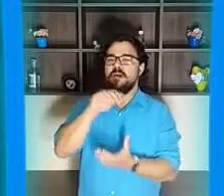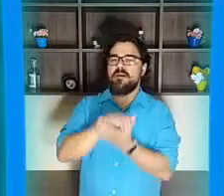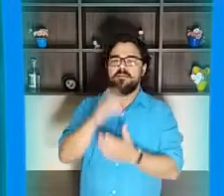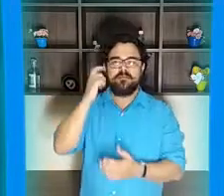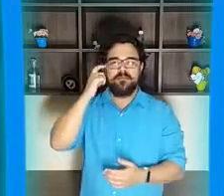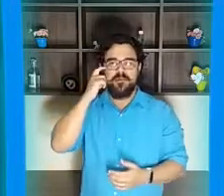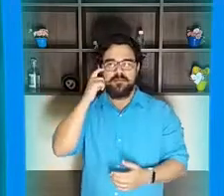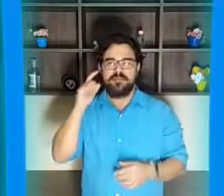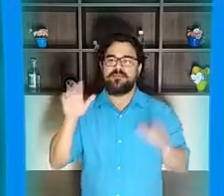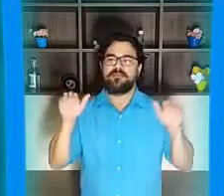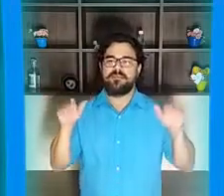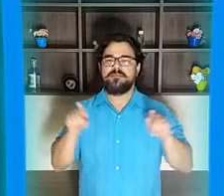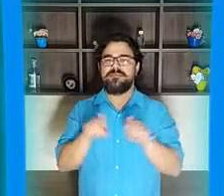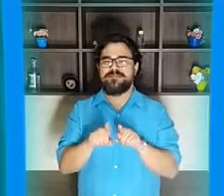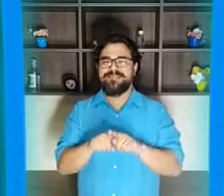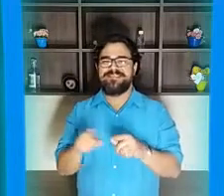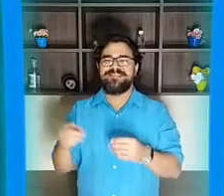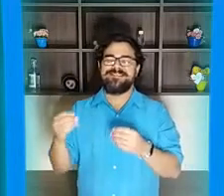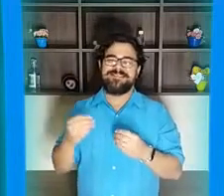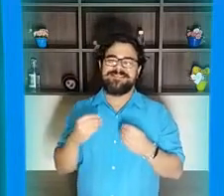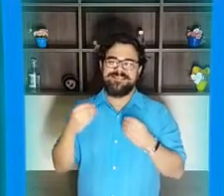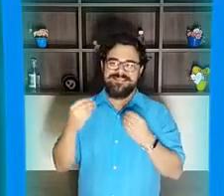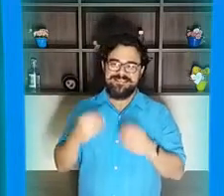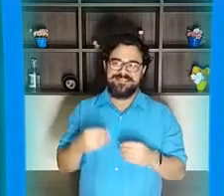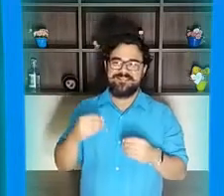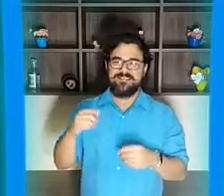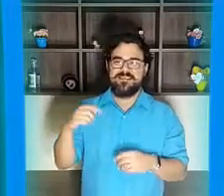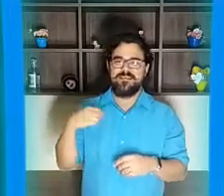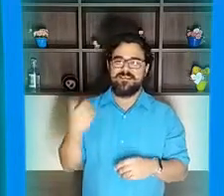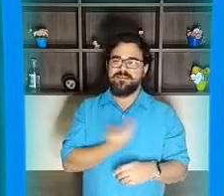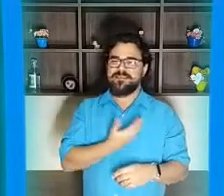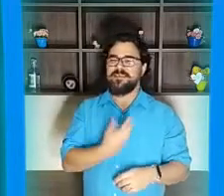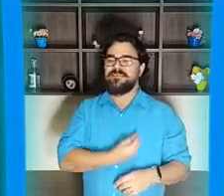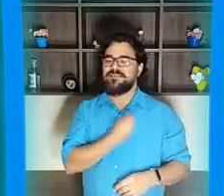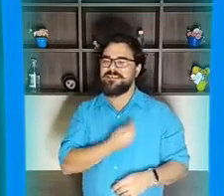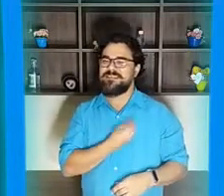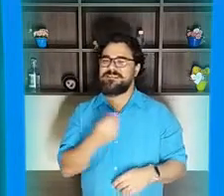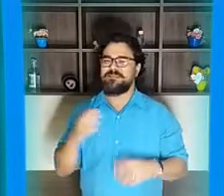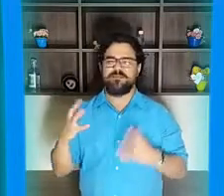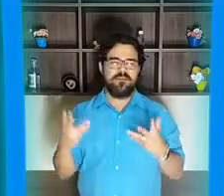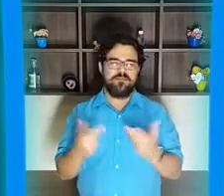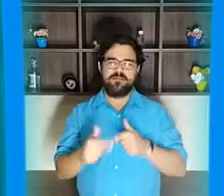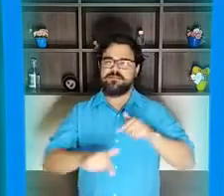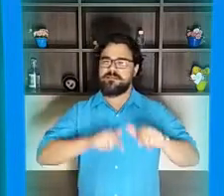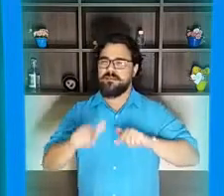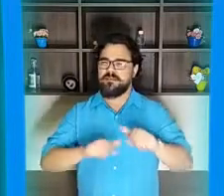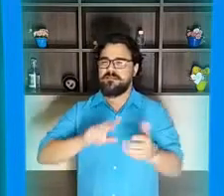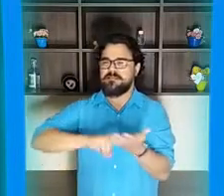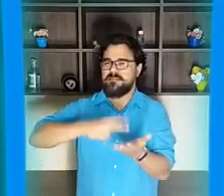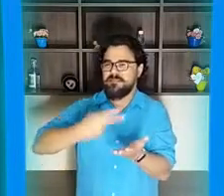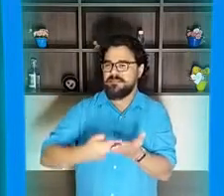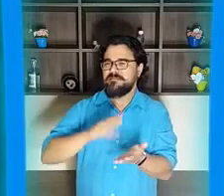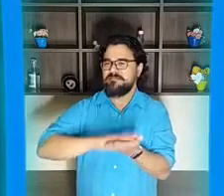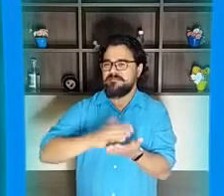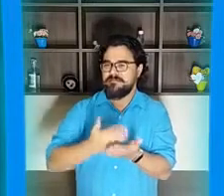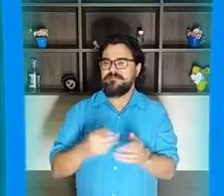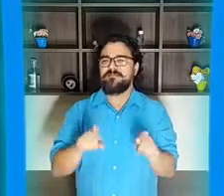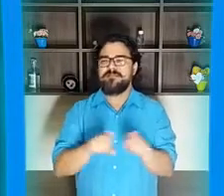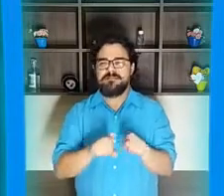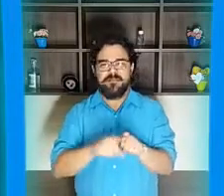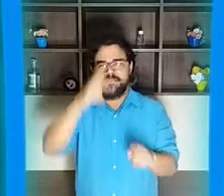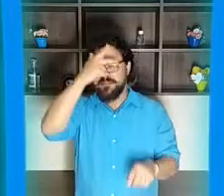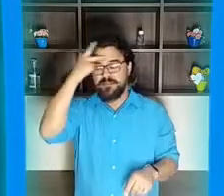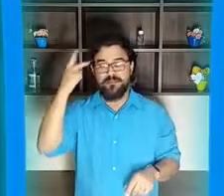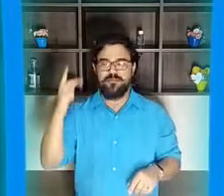na nossa vida. Eles são maravilhosos, não só nesse trabalho de interpretação de Libras, mas são pessoas incríveis, maravilhosas,